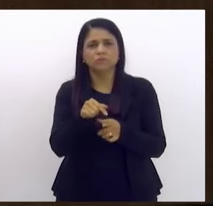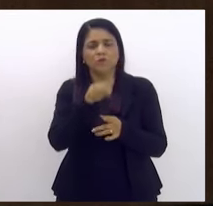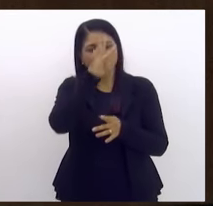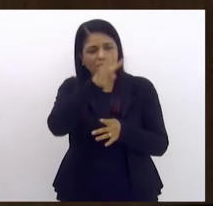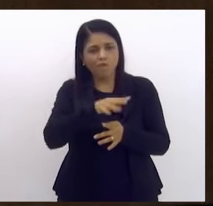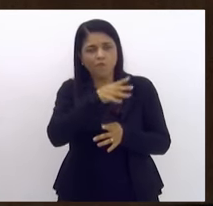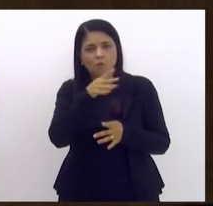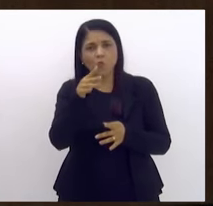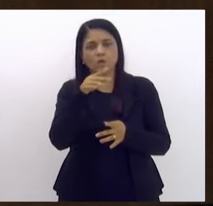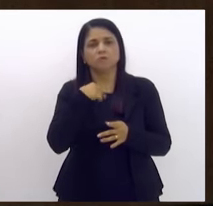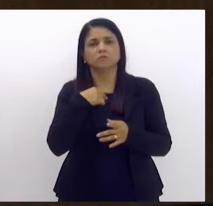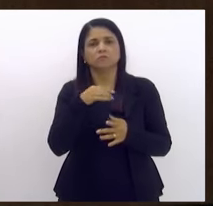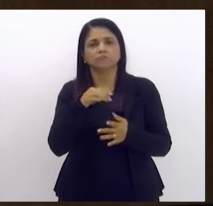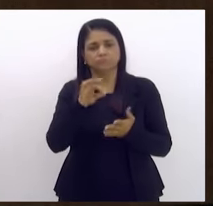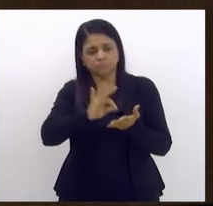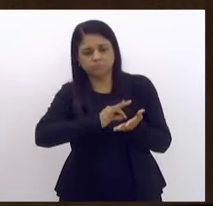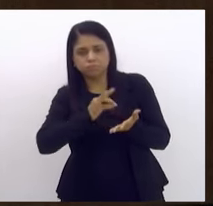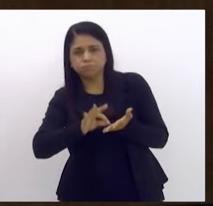Ponto.